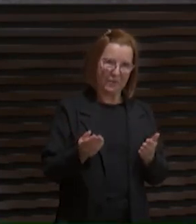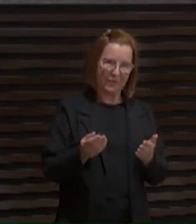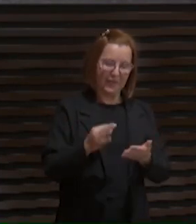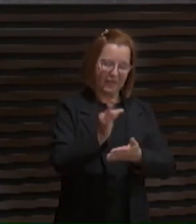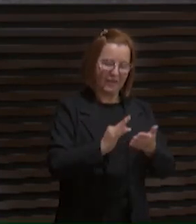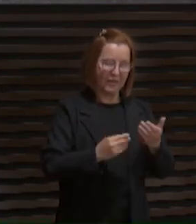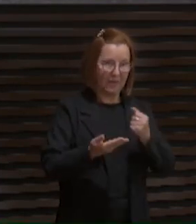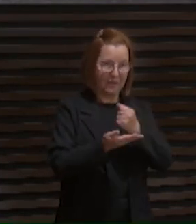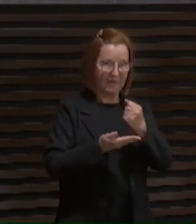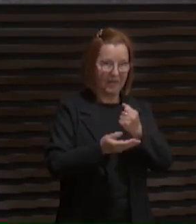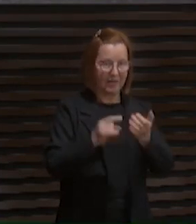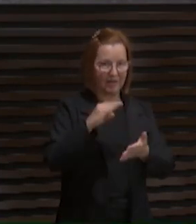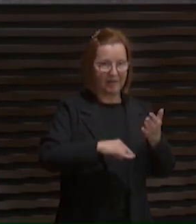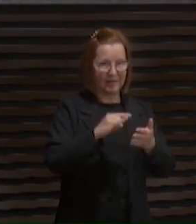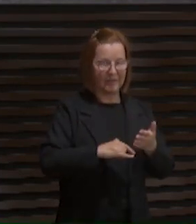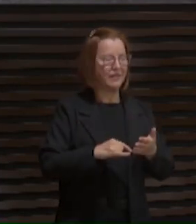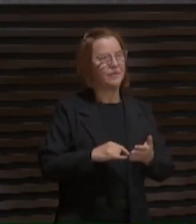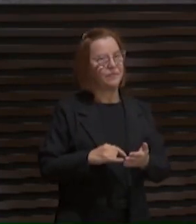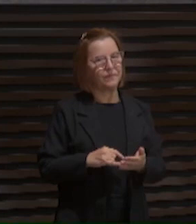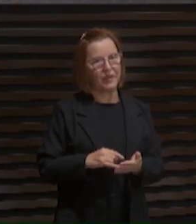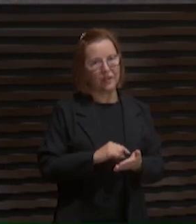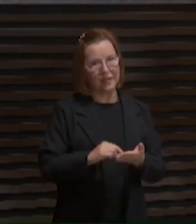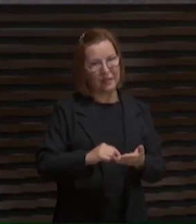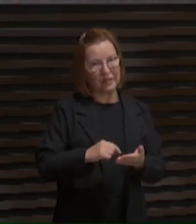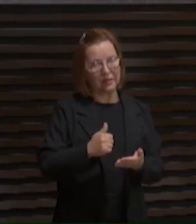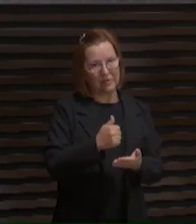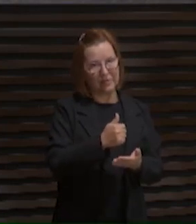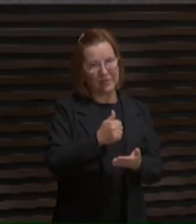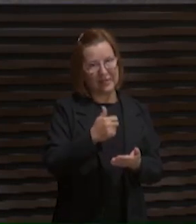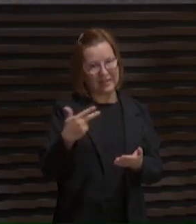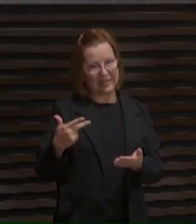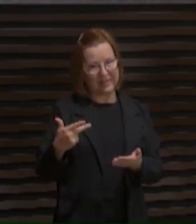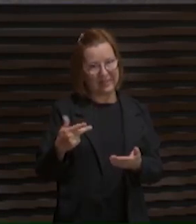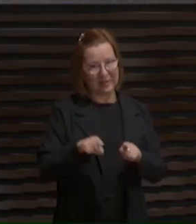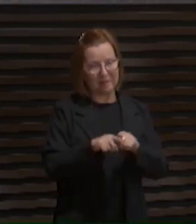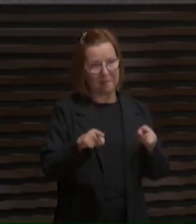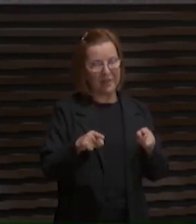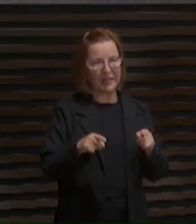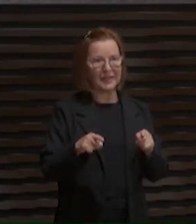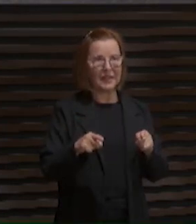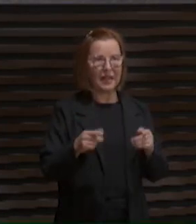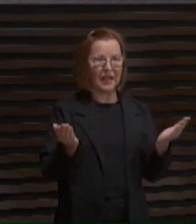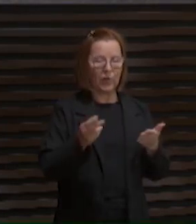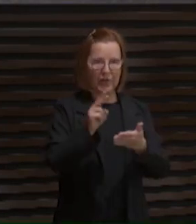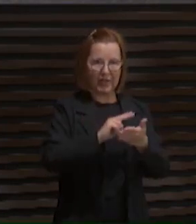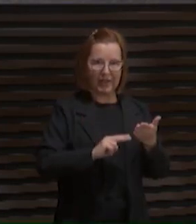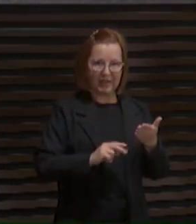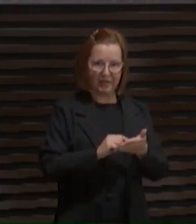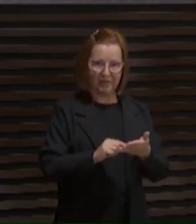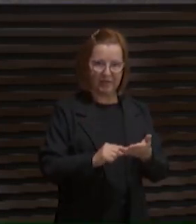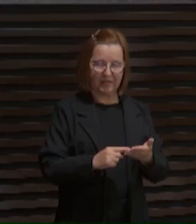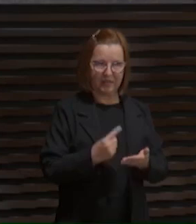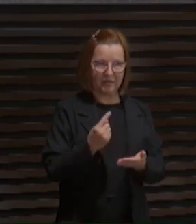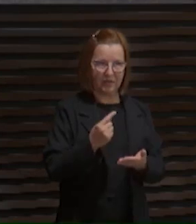13 do capítulo 6. Mas eu gostaria de ler com vocês do 12 ao 14. São esses 3 versículos que nós vamos, com a graça do